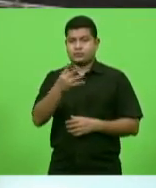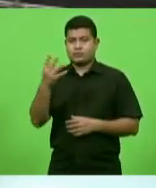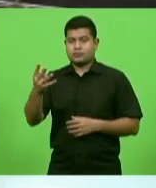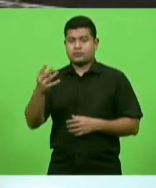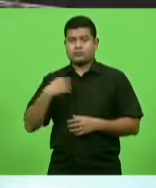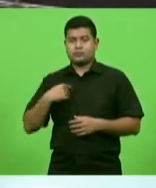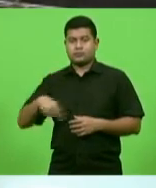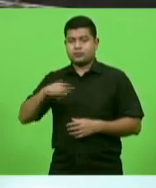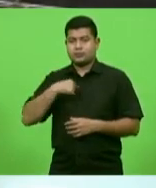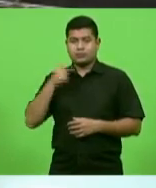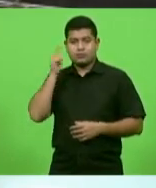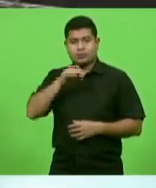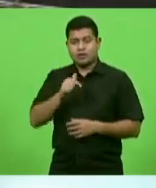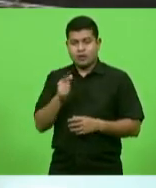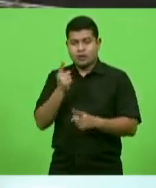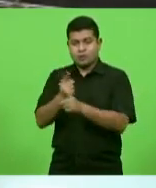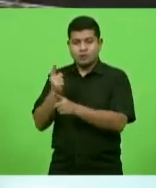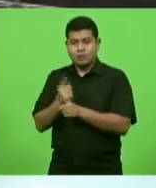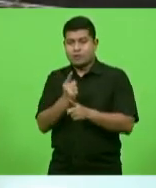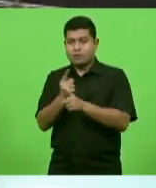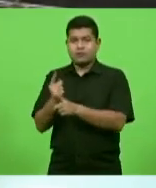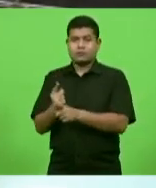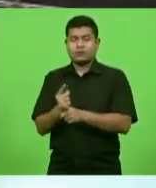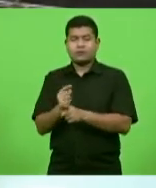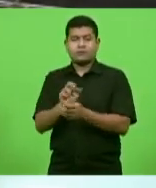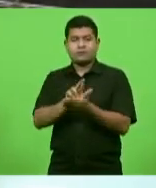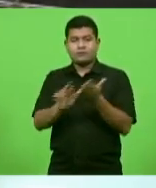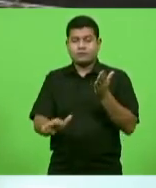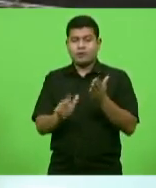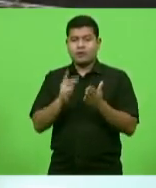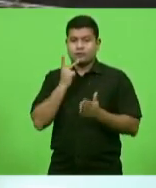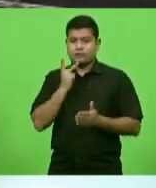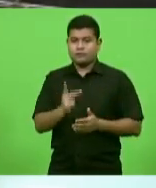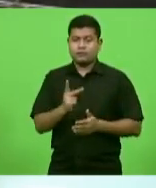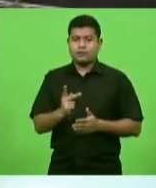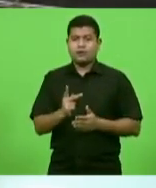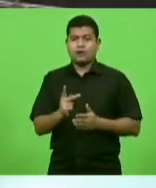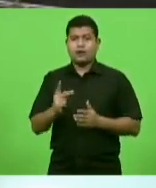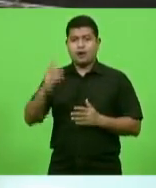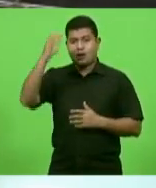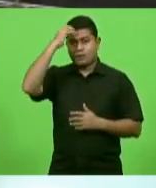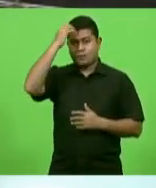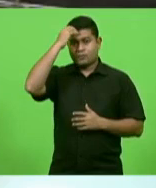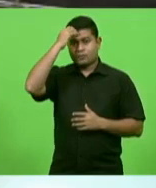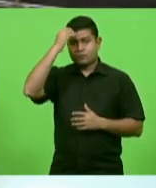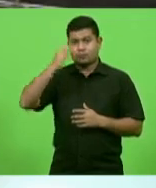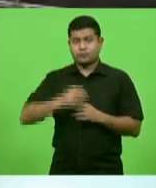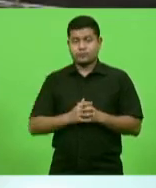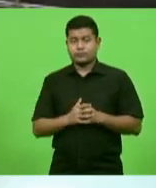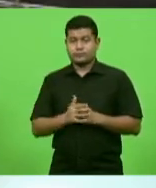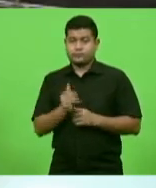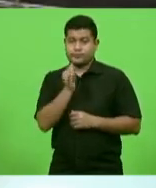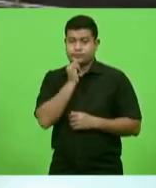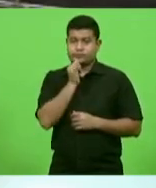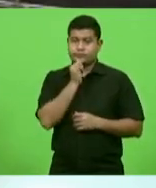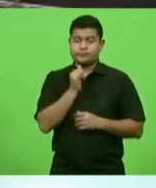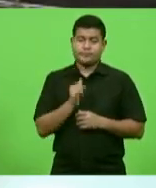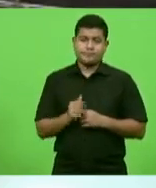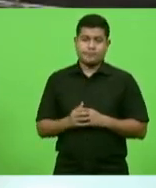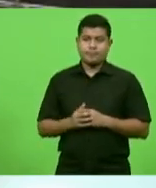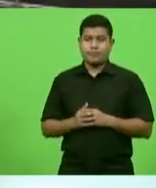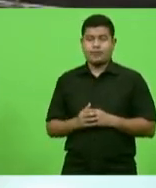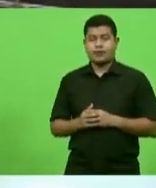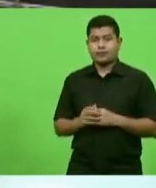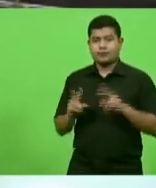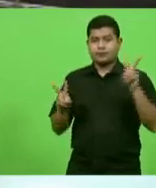podemos extrair várias afirmações quanto à culpabilidade do governador senão vejamos